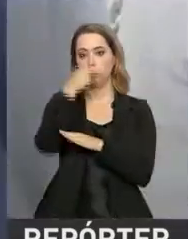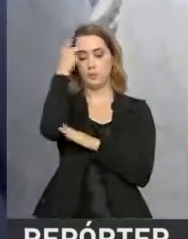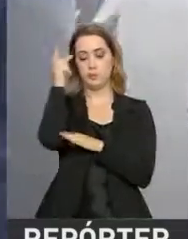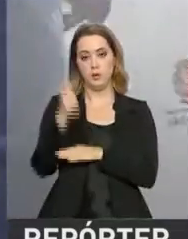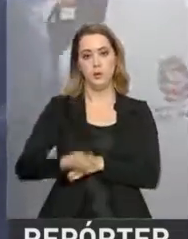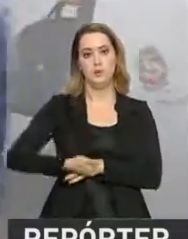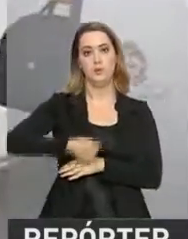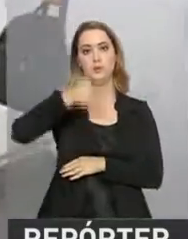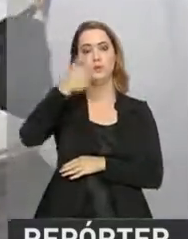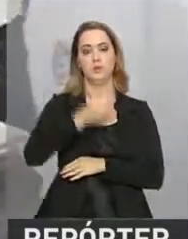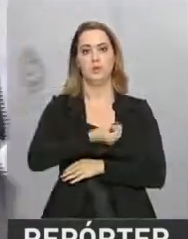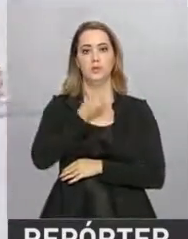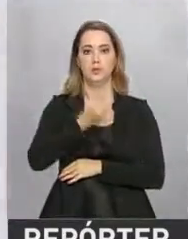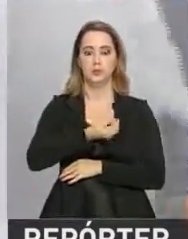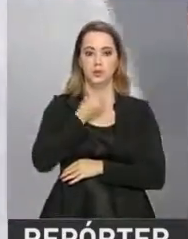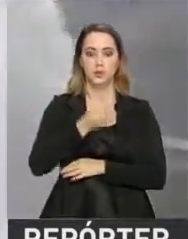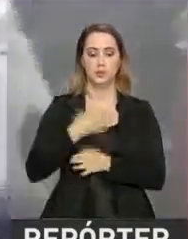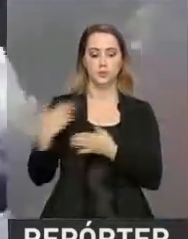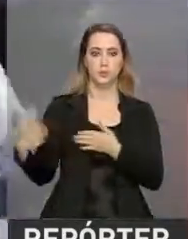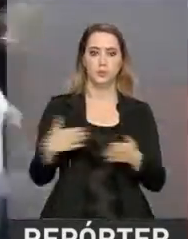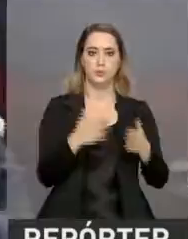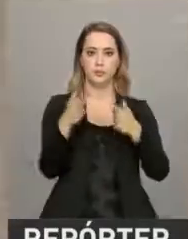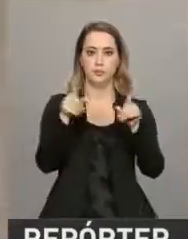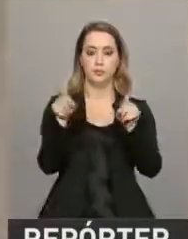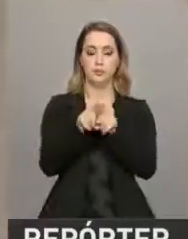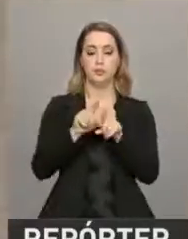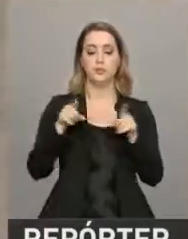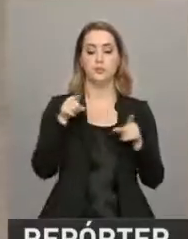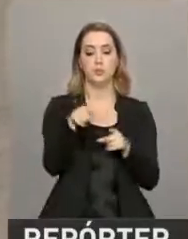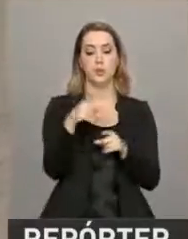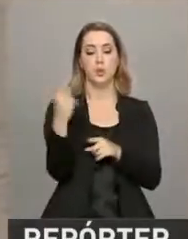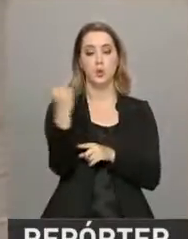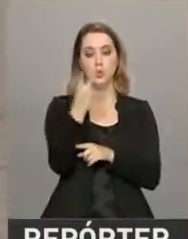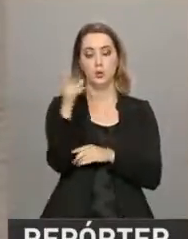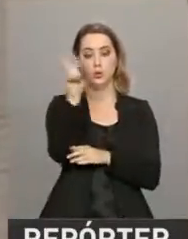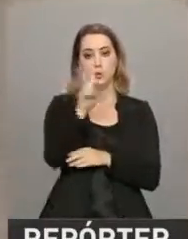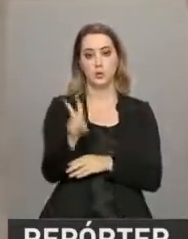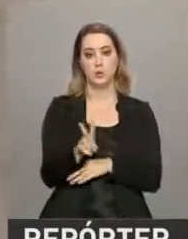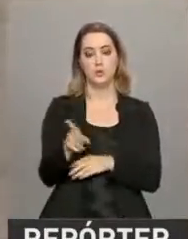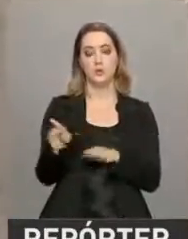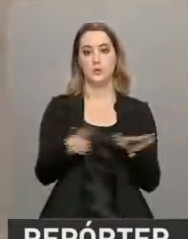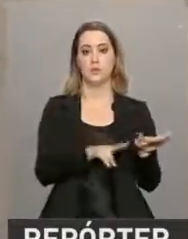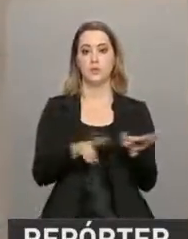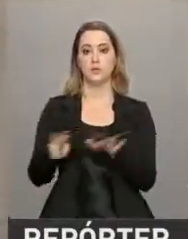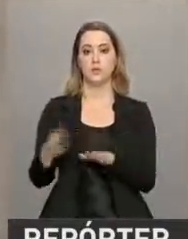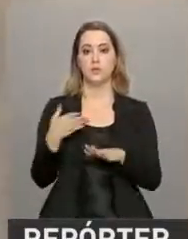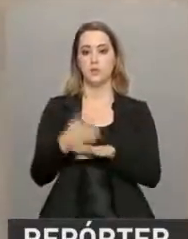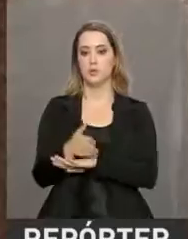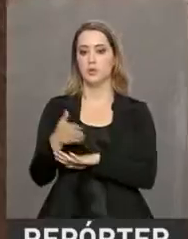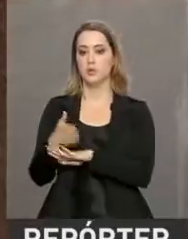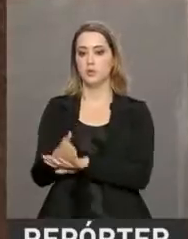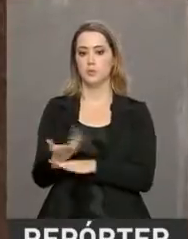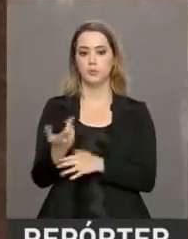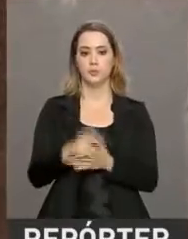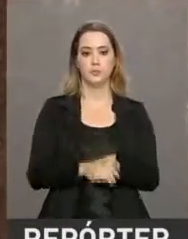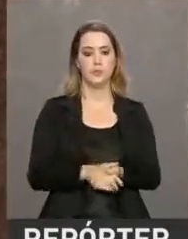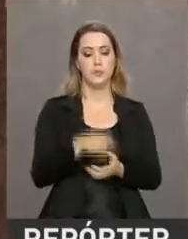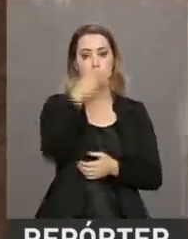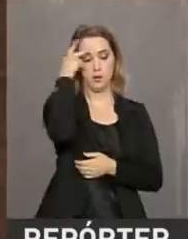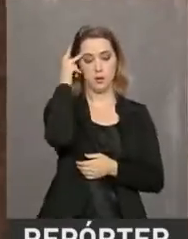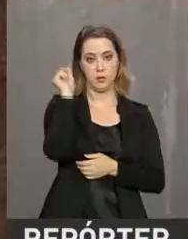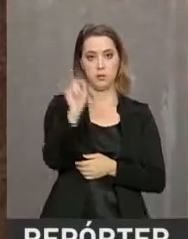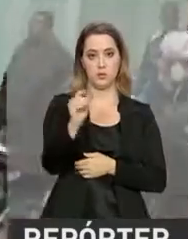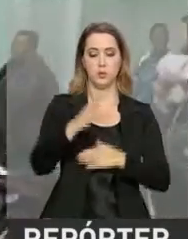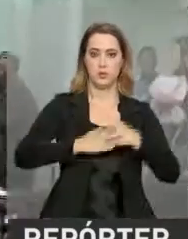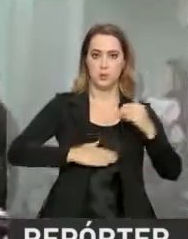ao serviço de saúde, uma equipe de profissionais vai duas vezes por semana até esses locais. Os profissionais